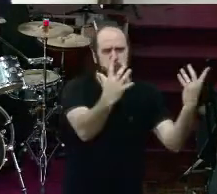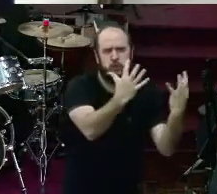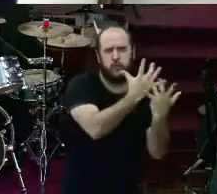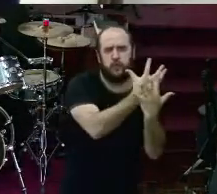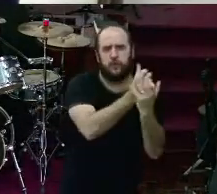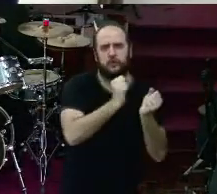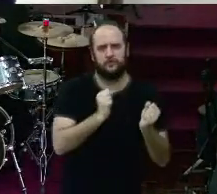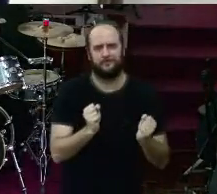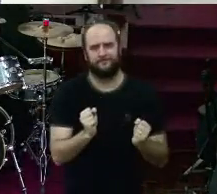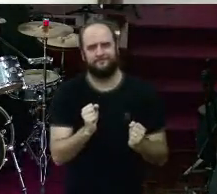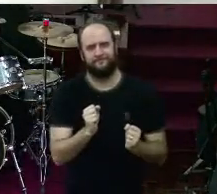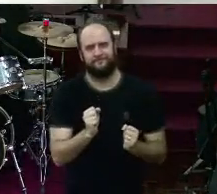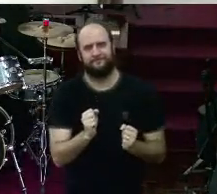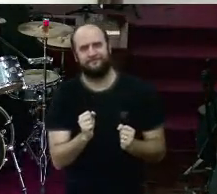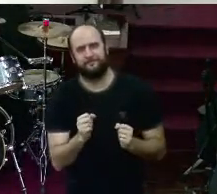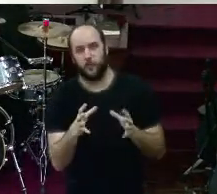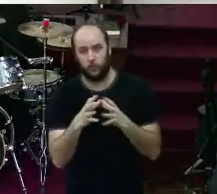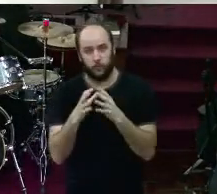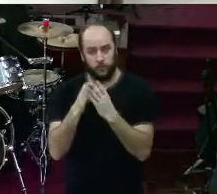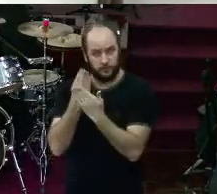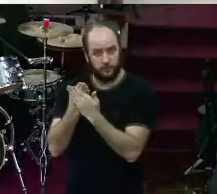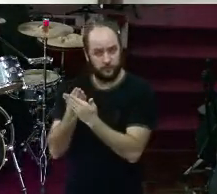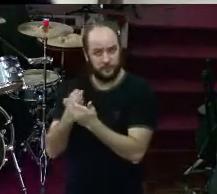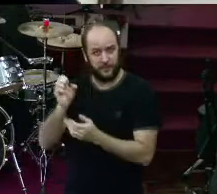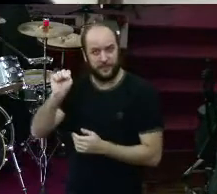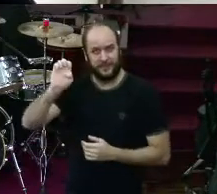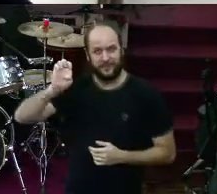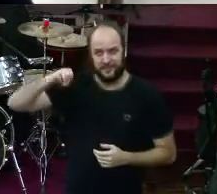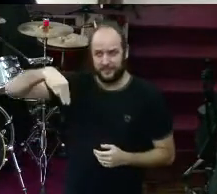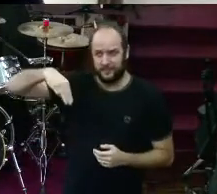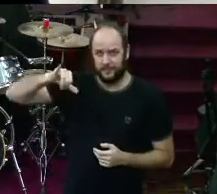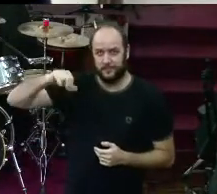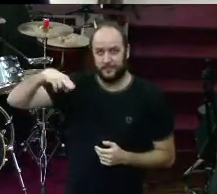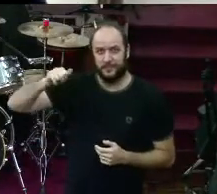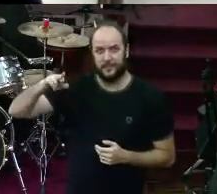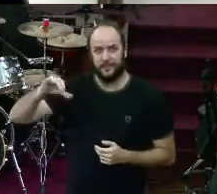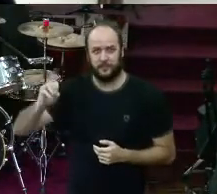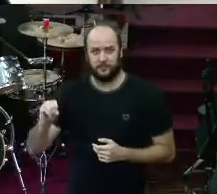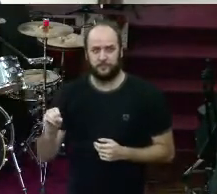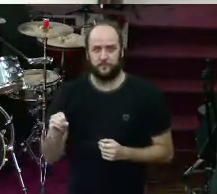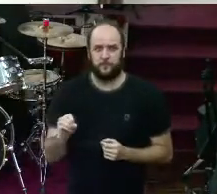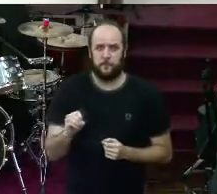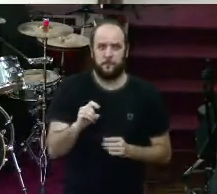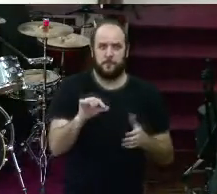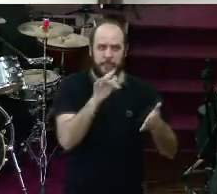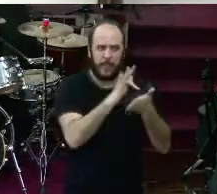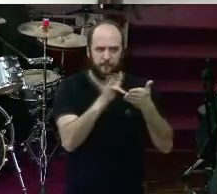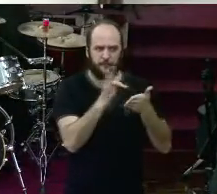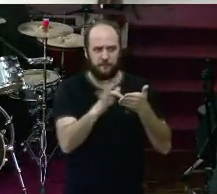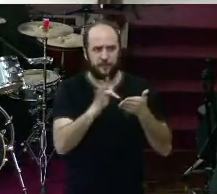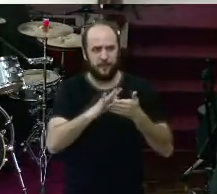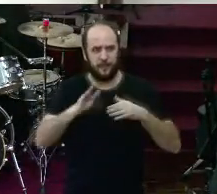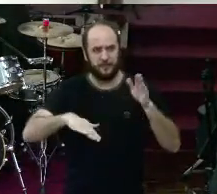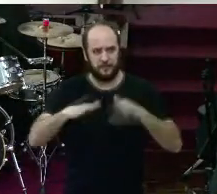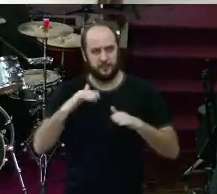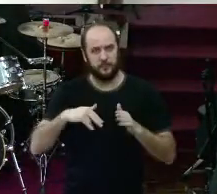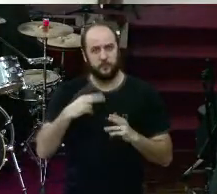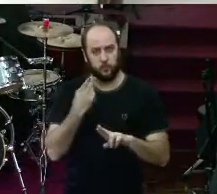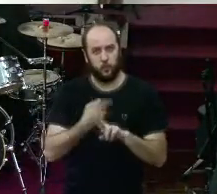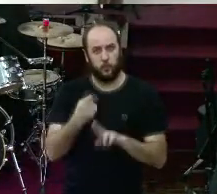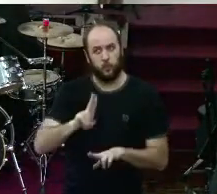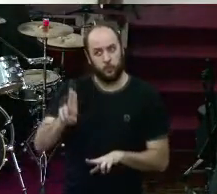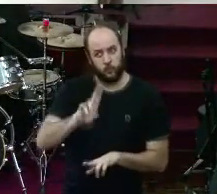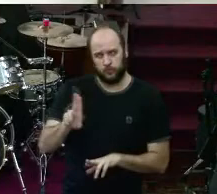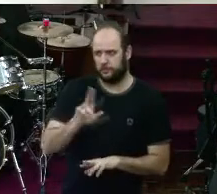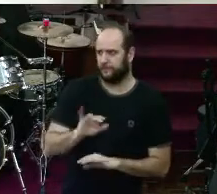aqueles que estudaram no seminário como eu, nós sabemos que essa expressão infeliz, que muitas vezes nós seminaristas usávamos,